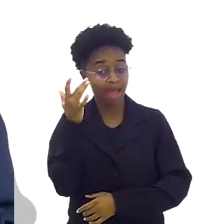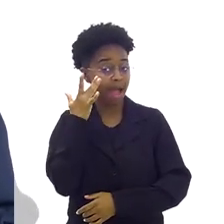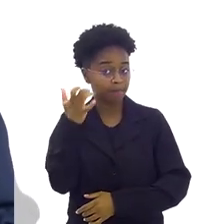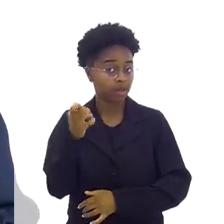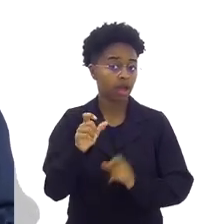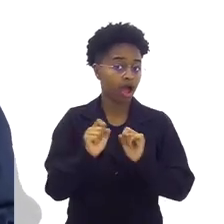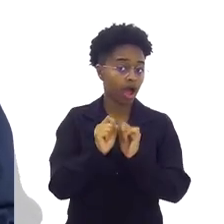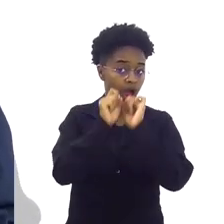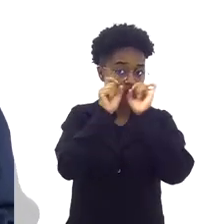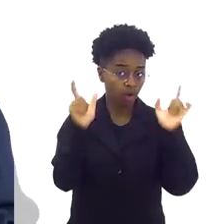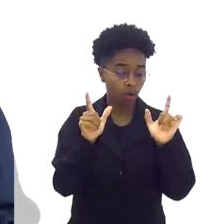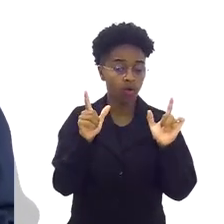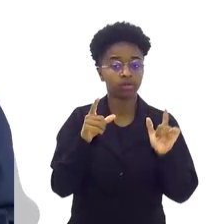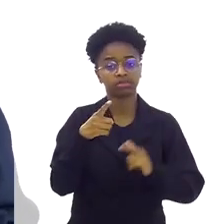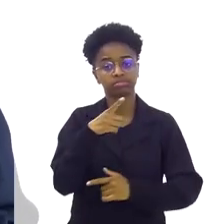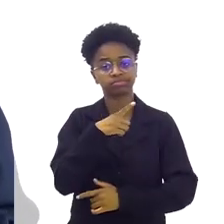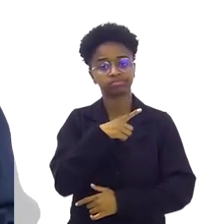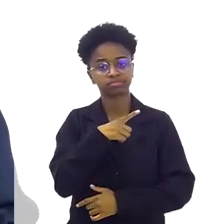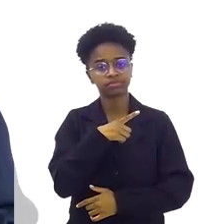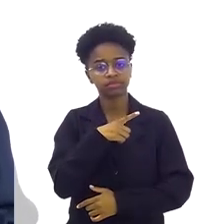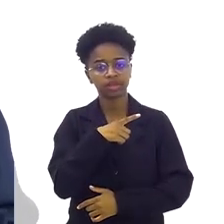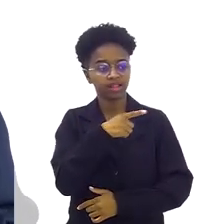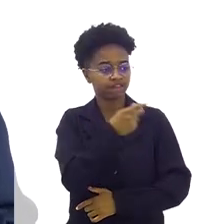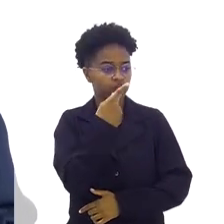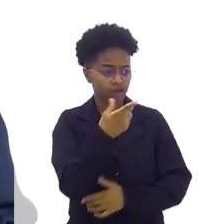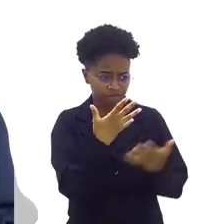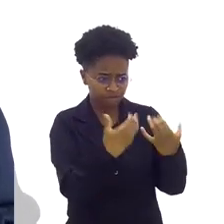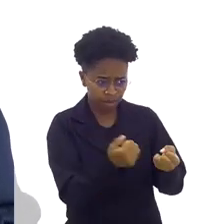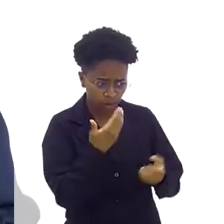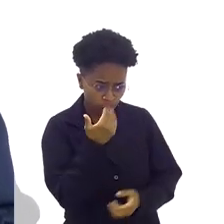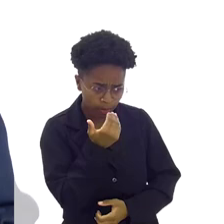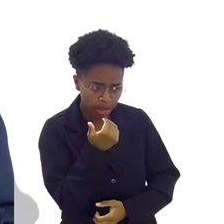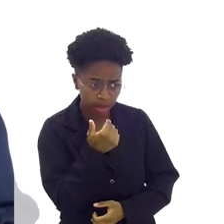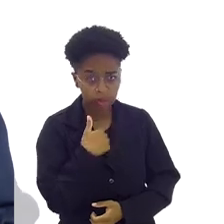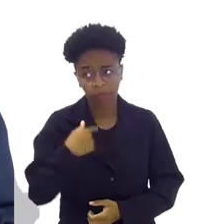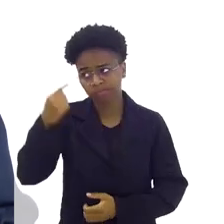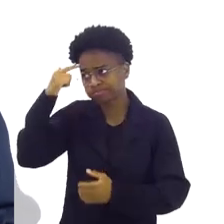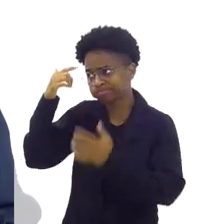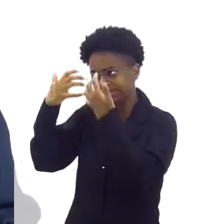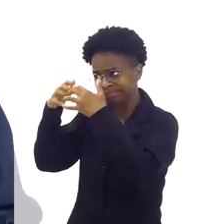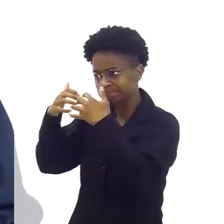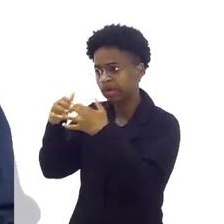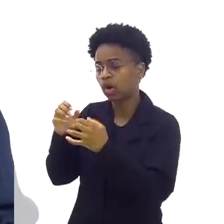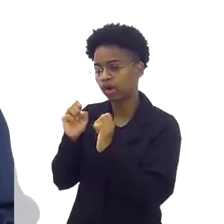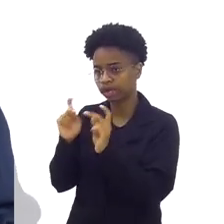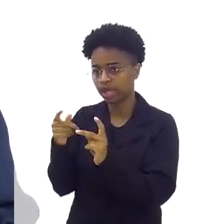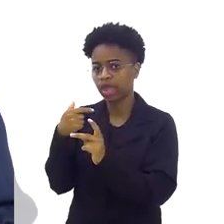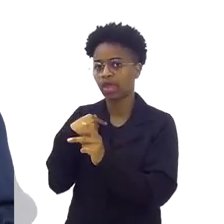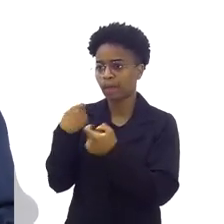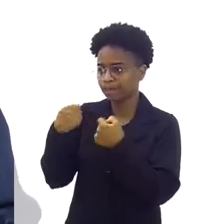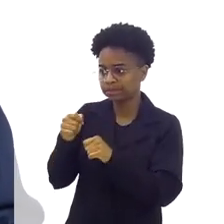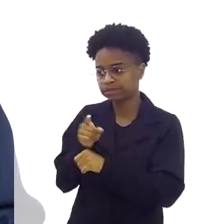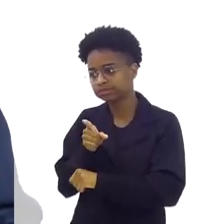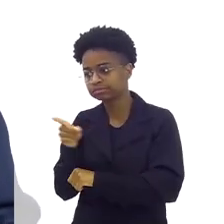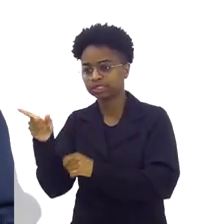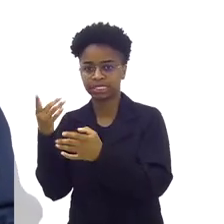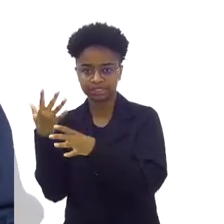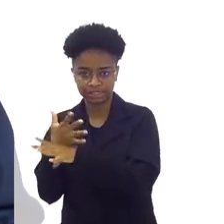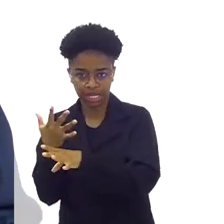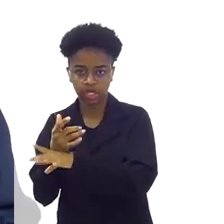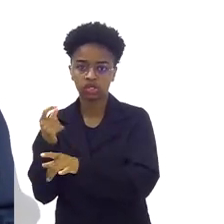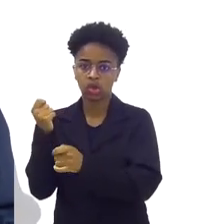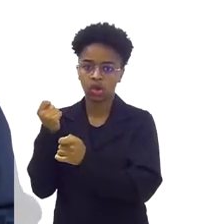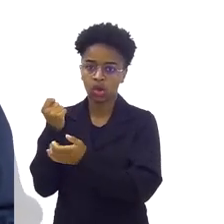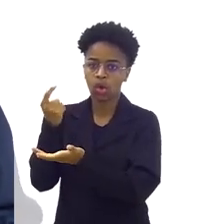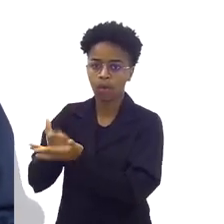seguinte acorda e você tem ali, vamos... Aí ela falou, vamos comer? Eu falei assim, vamos. Na minha cabeça foi, bem, eu vou ter que ir lá